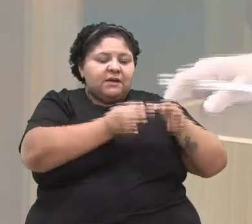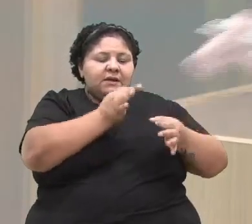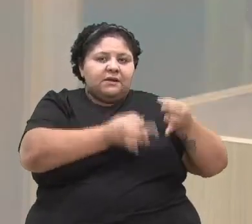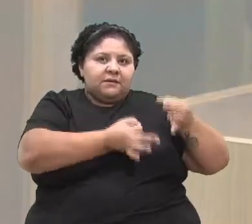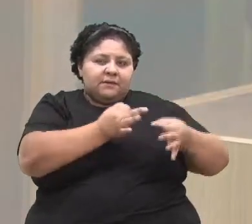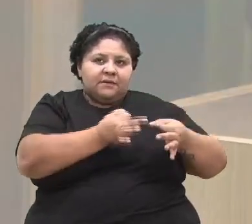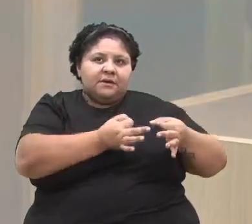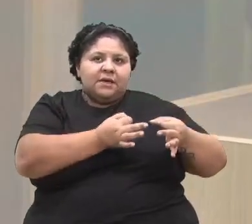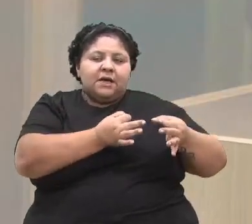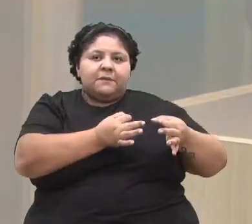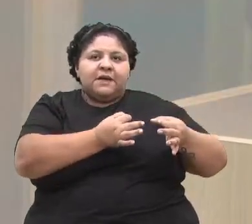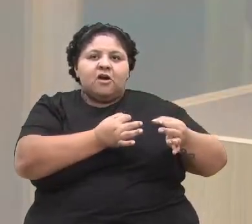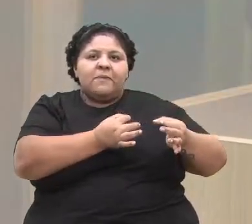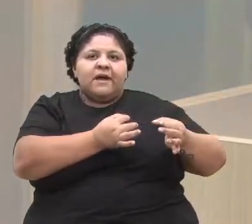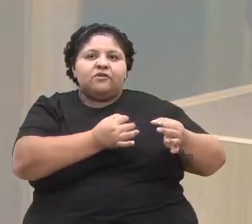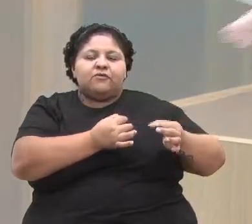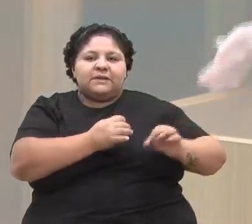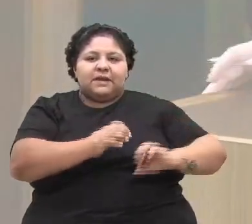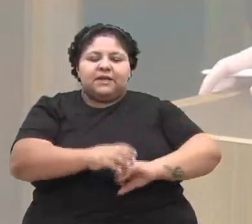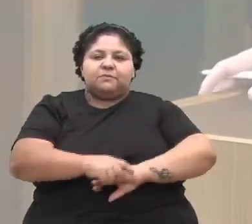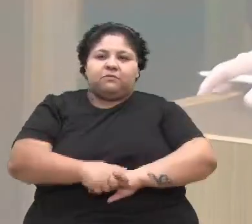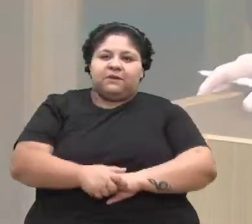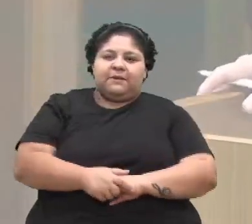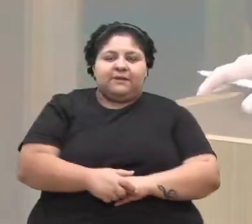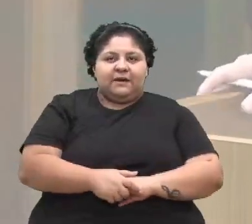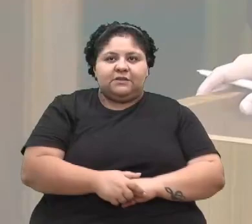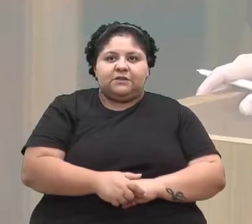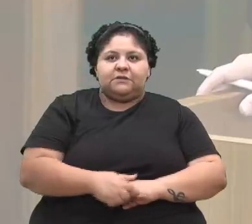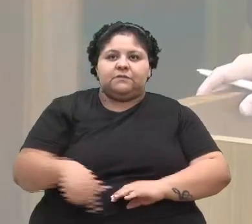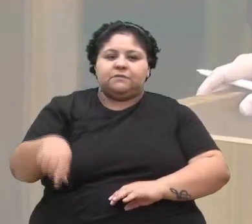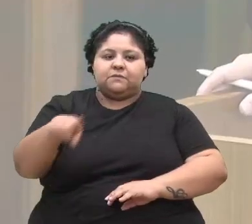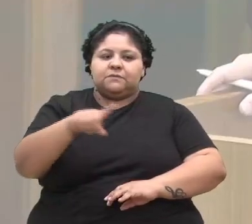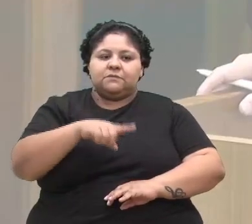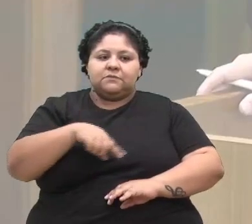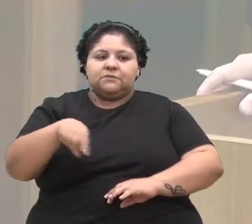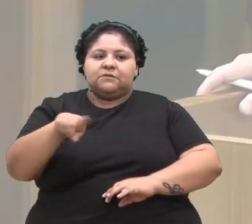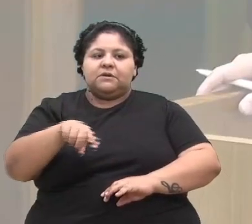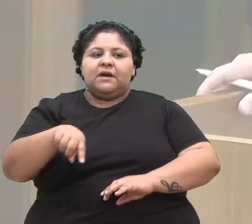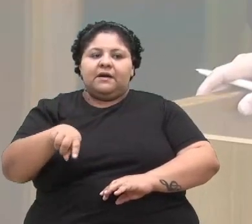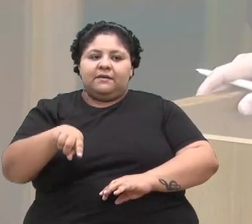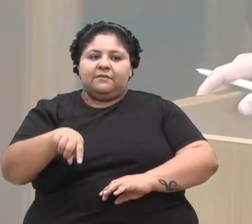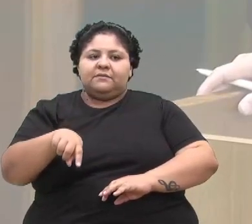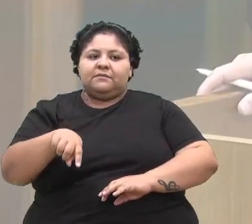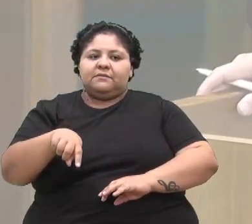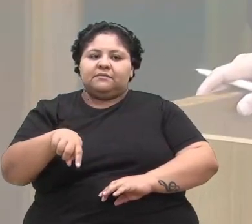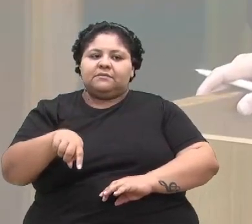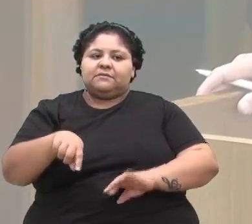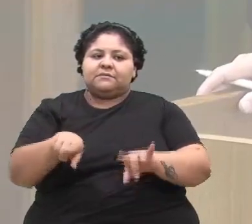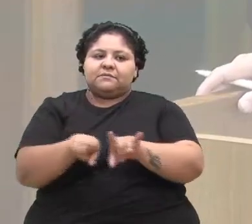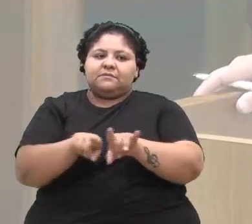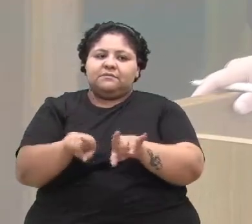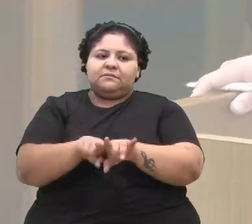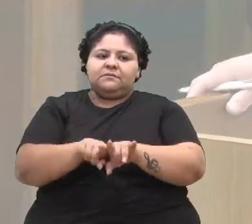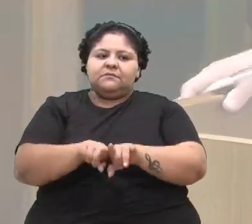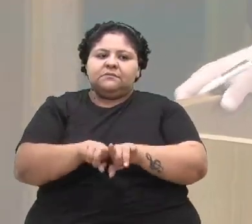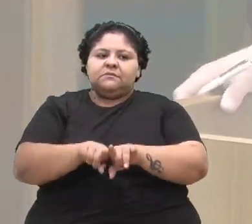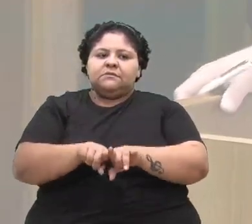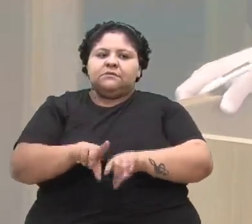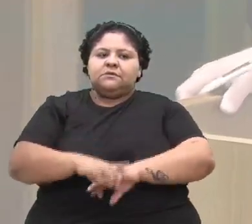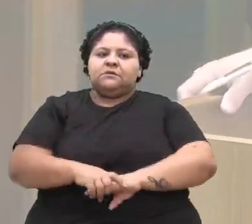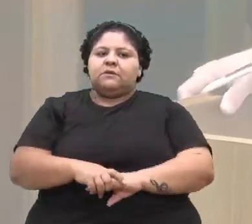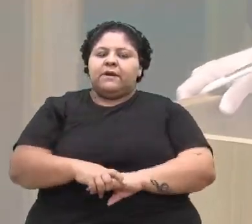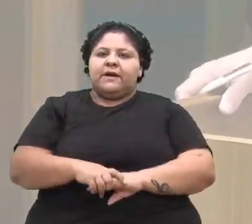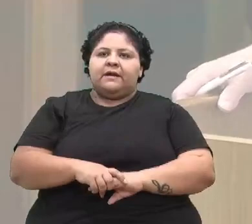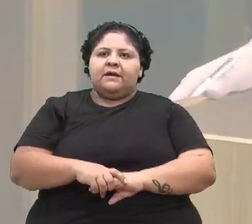Porque se o governante toma algumas medidas de alguns anseios sem o respaldo